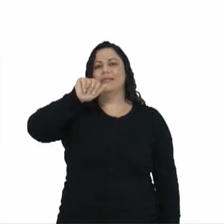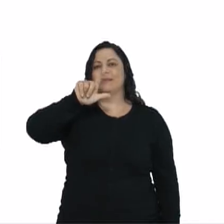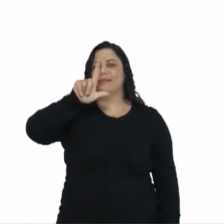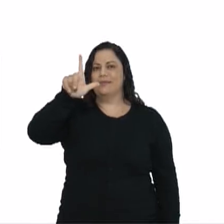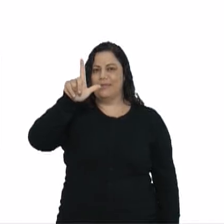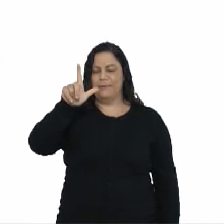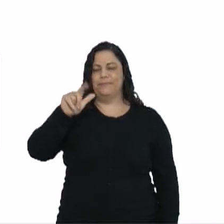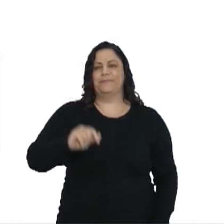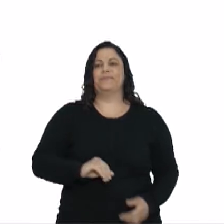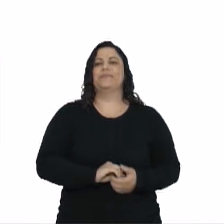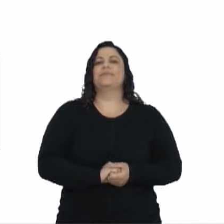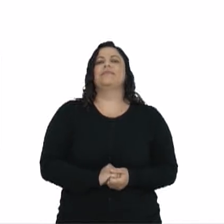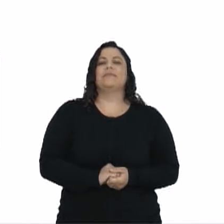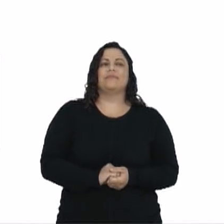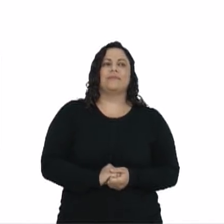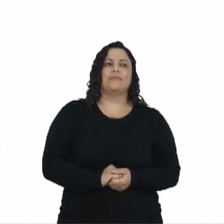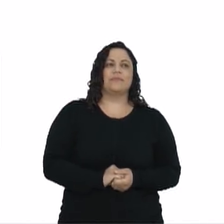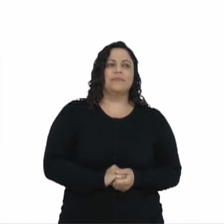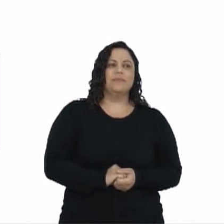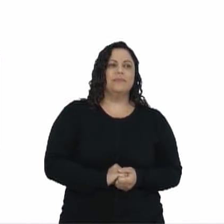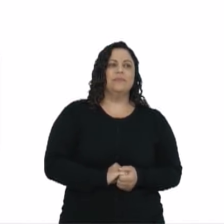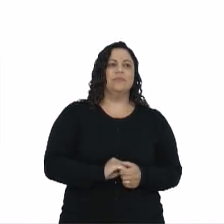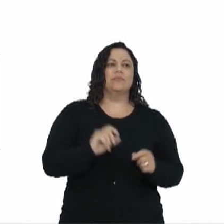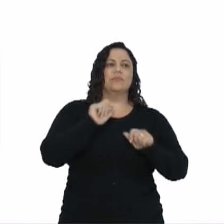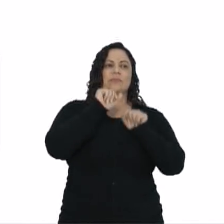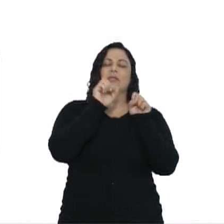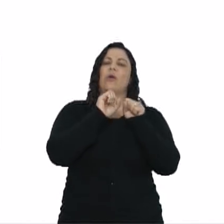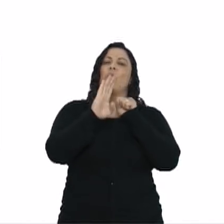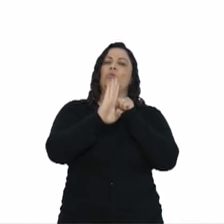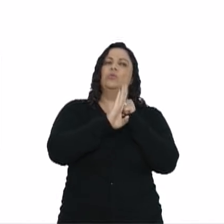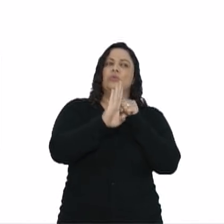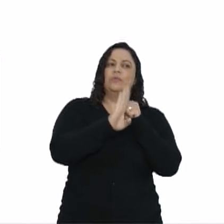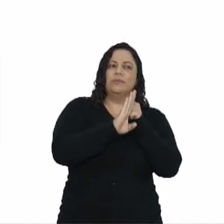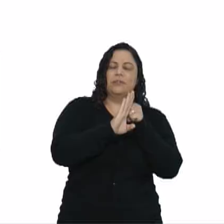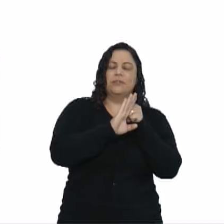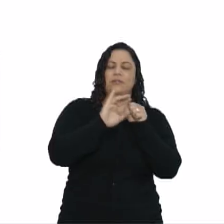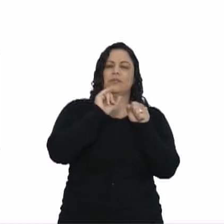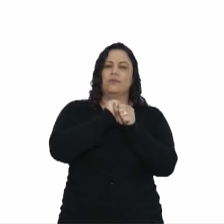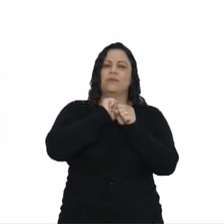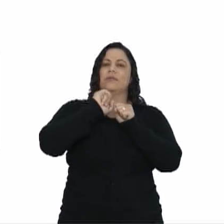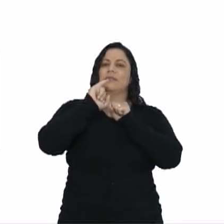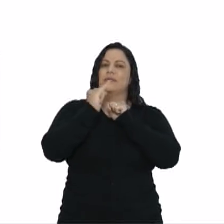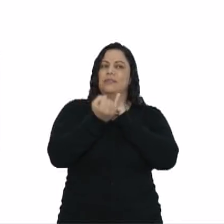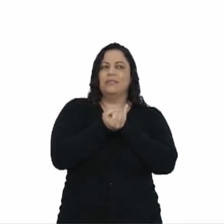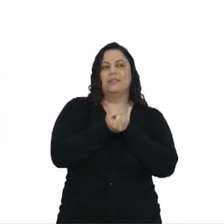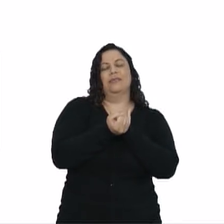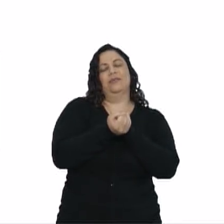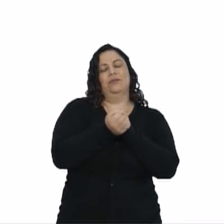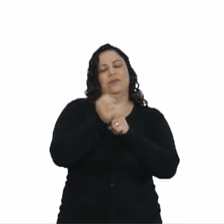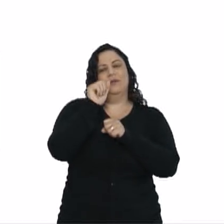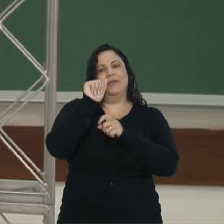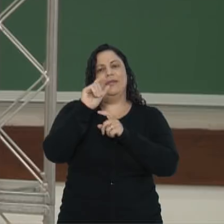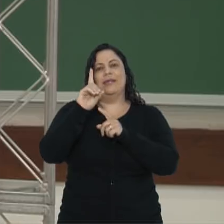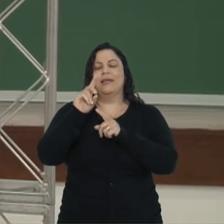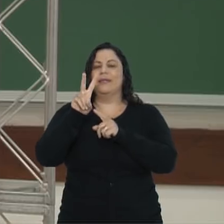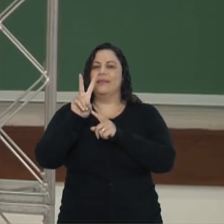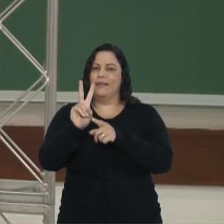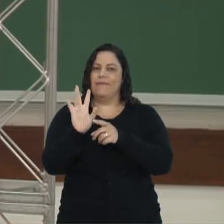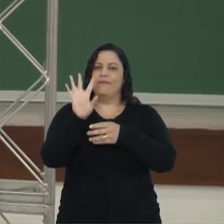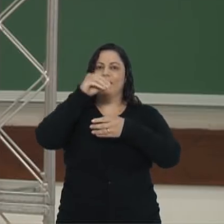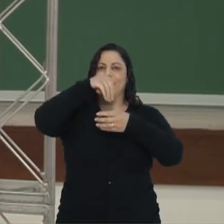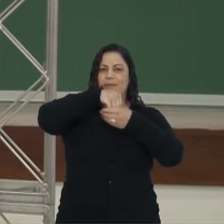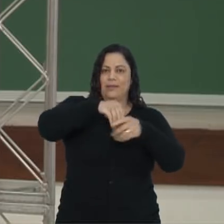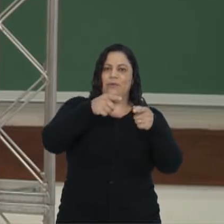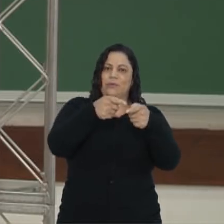então, são os substantivos, adjetivos e advérbios na gramática e os complementos, né? As preposições exigidas para o